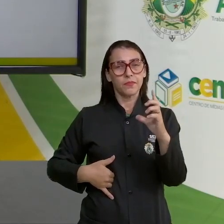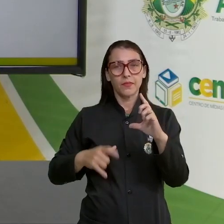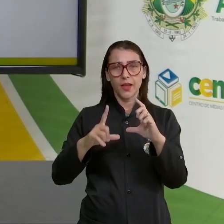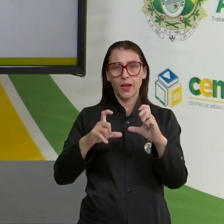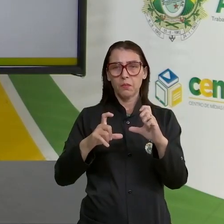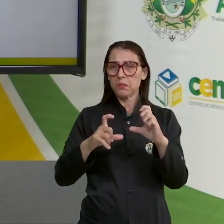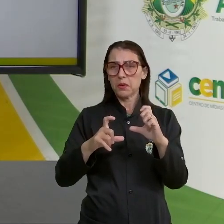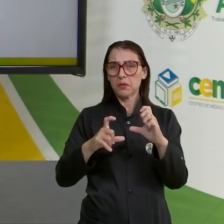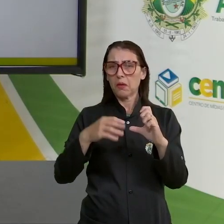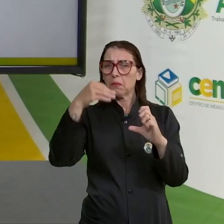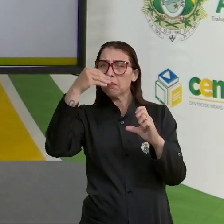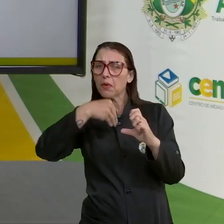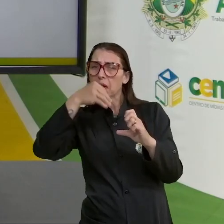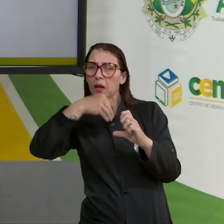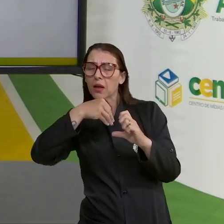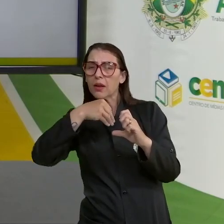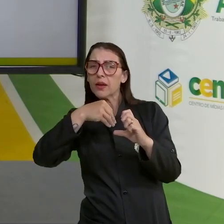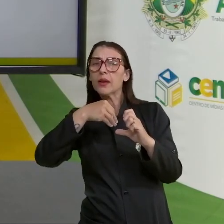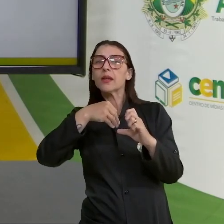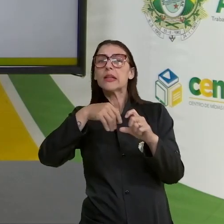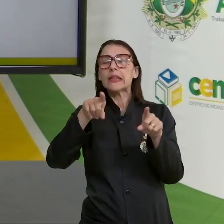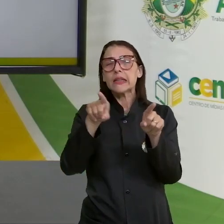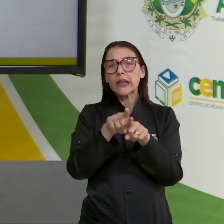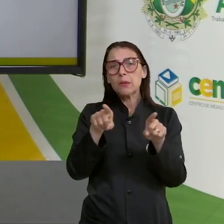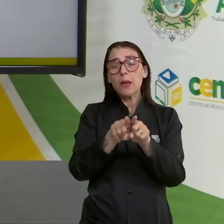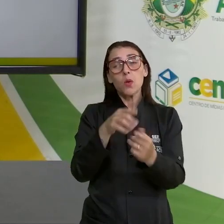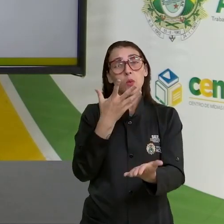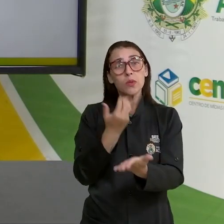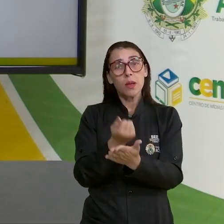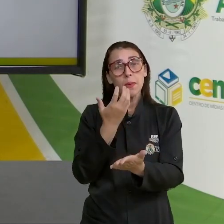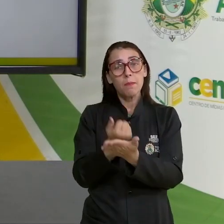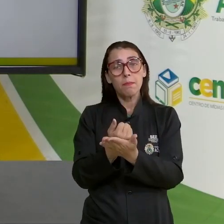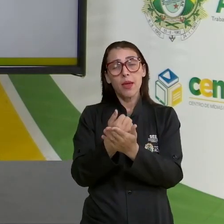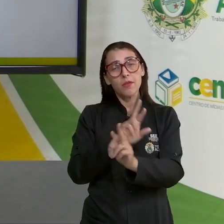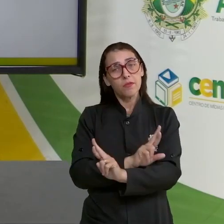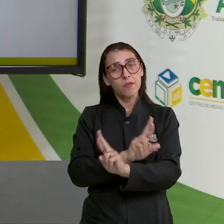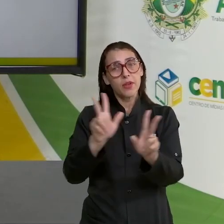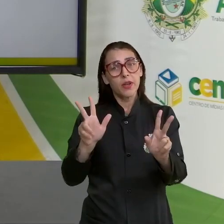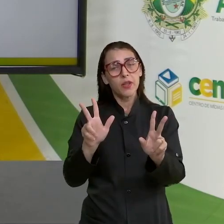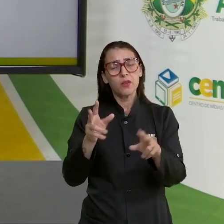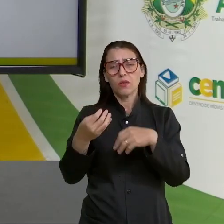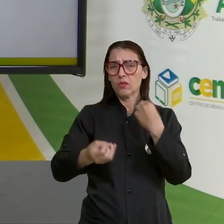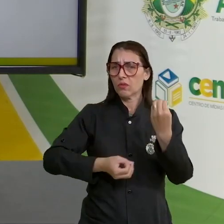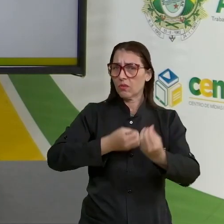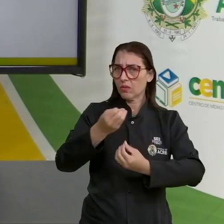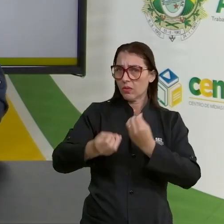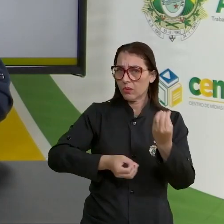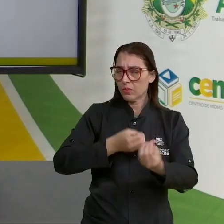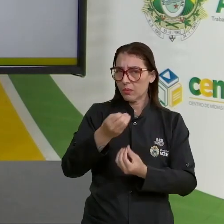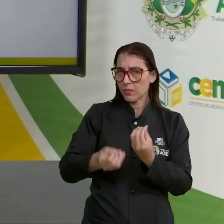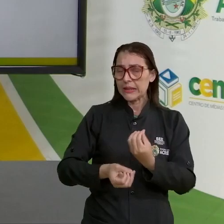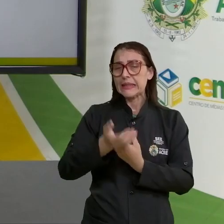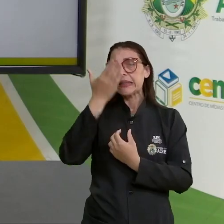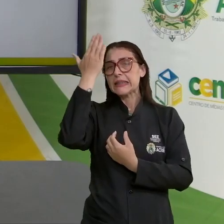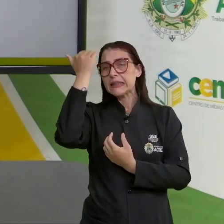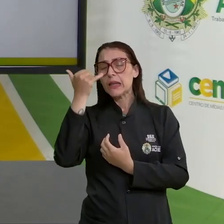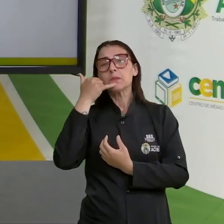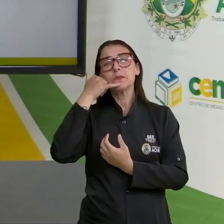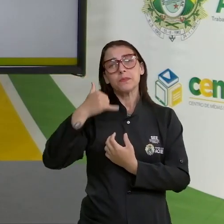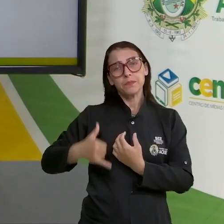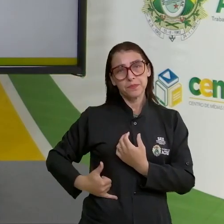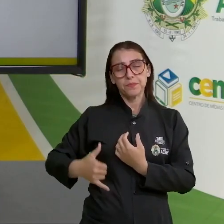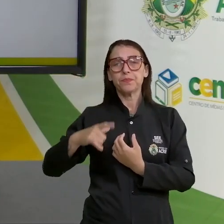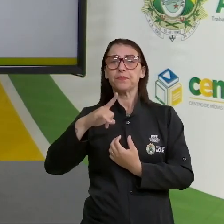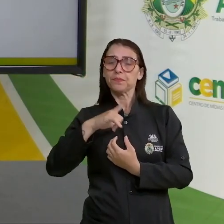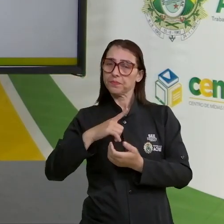mesma. Eu percebi que os comandos também já não são mais os mesmos. Como assim, professora? Sabe aquele celular que eu tinha